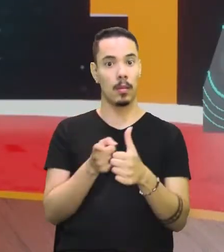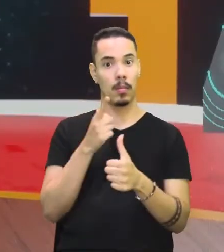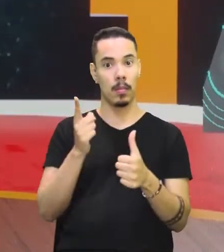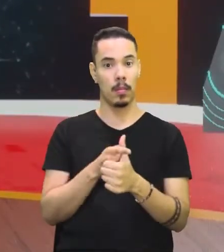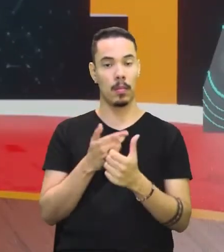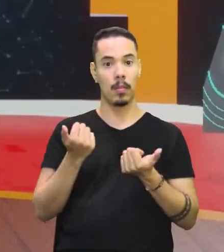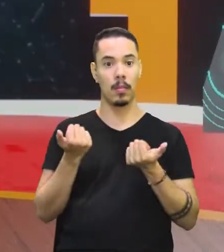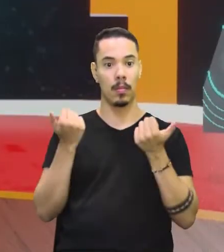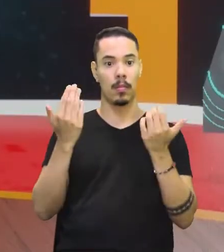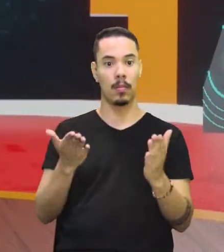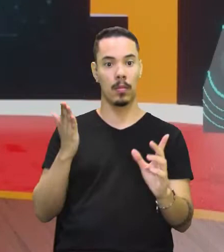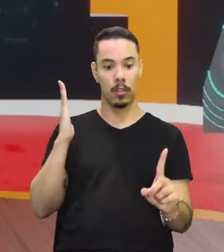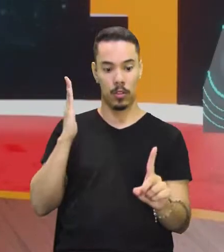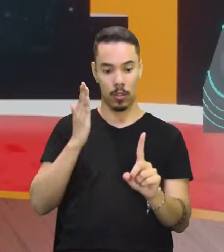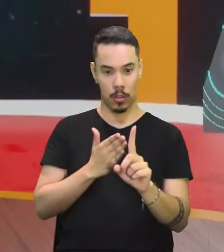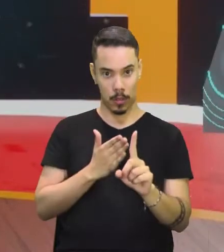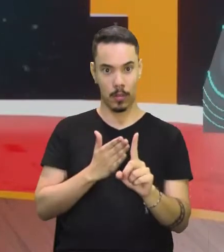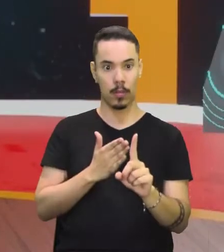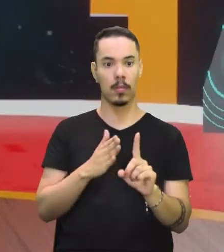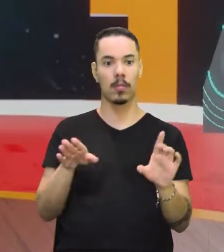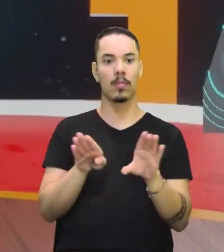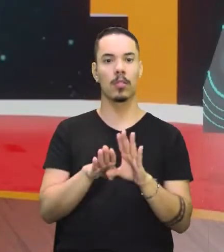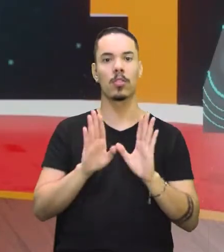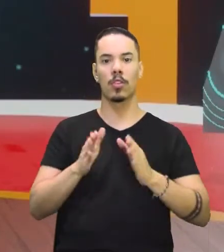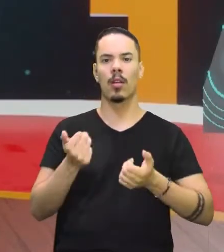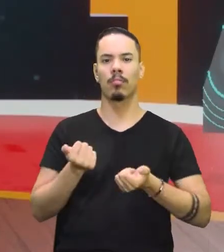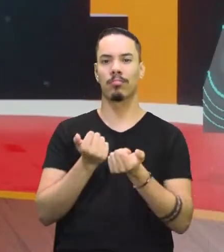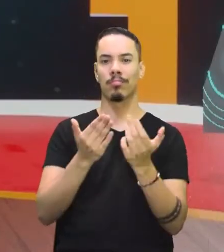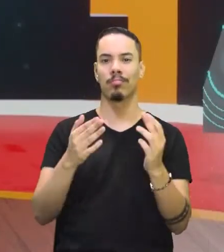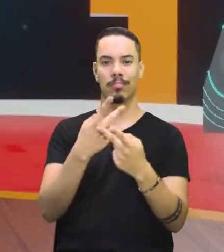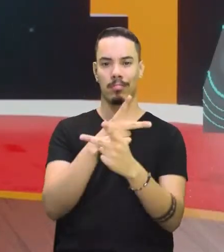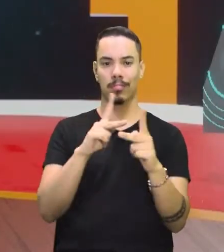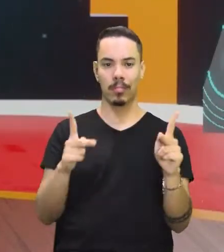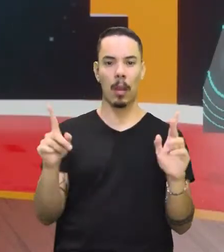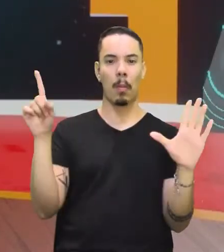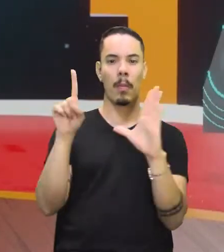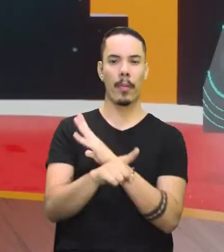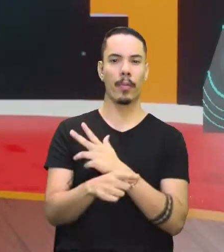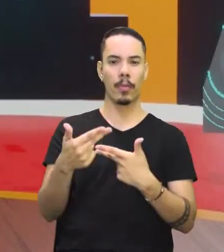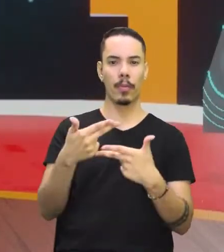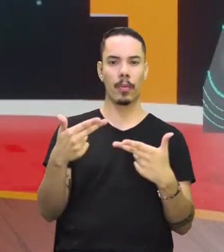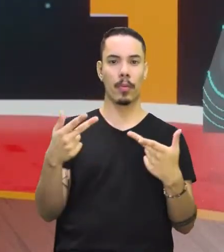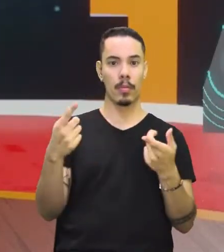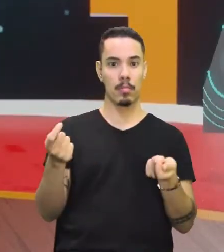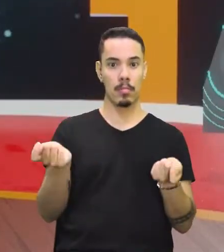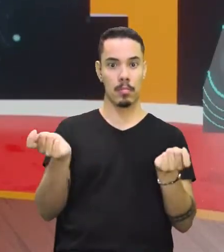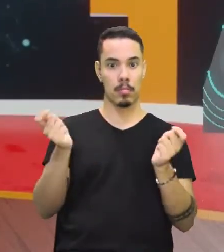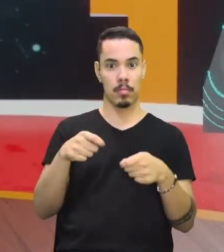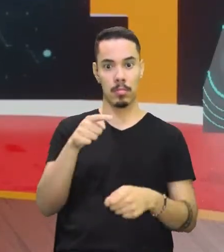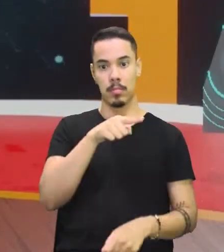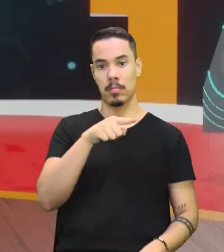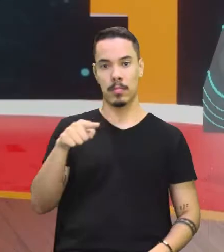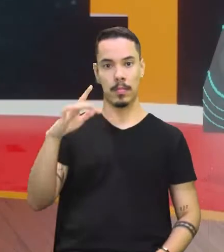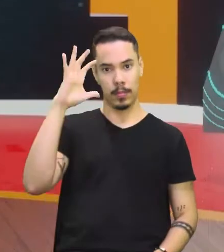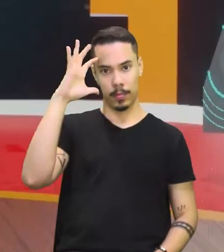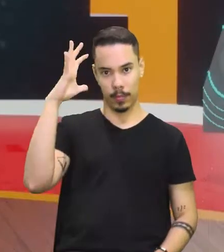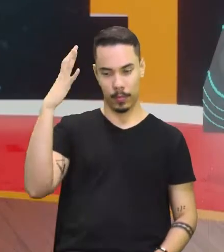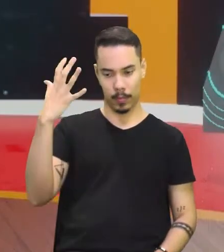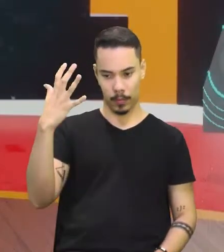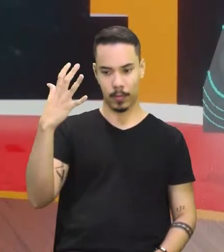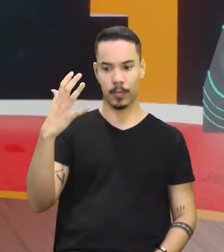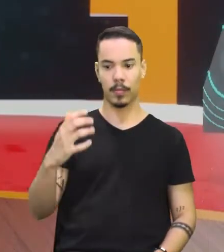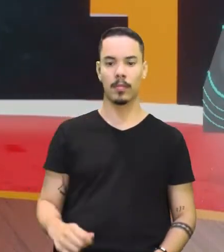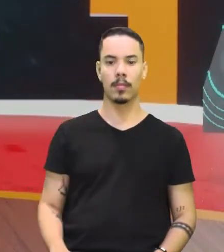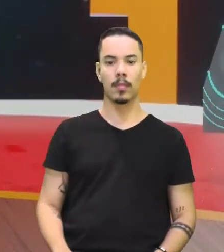o direcionamento, né? Ele já vai conduzir você. E ele vai te perguntar alguma coisa que é possível você resolver pelo raciocínio lógico, E aí tá? o aluno